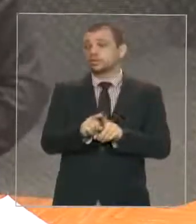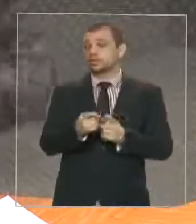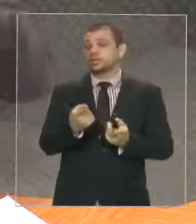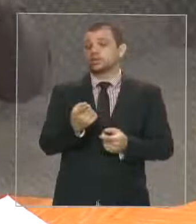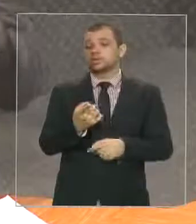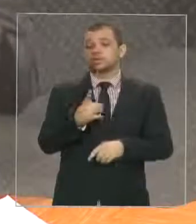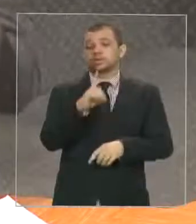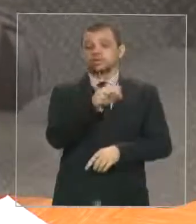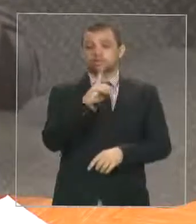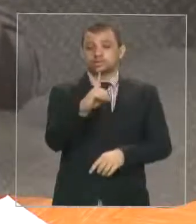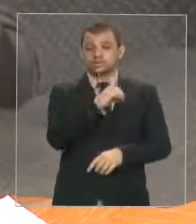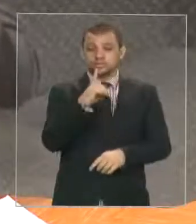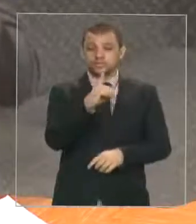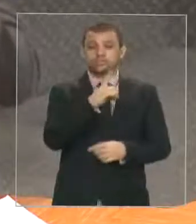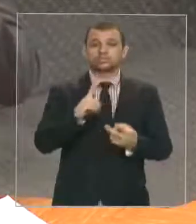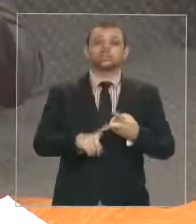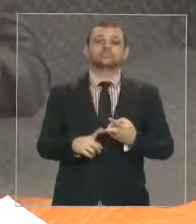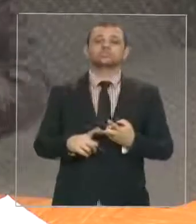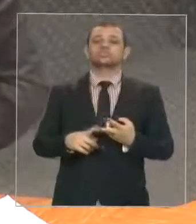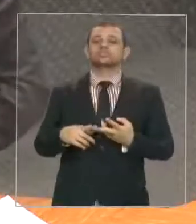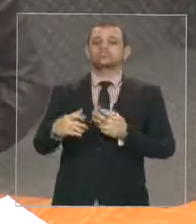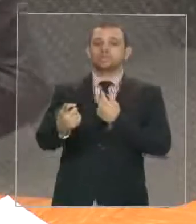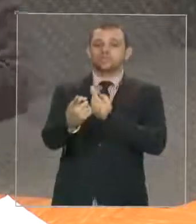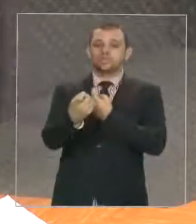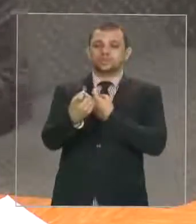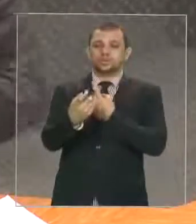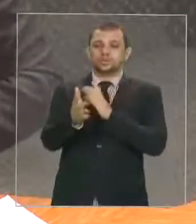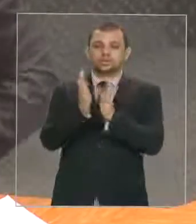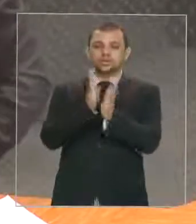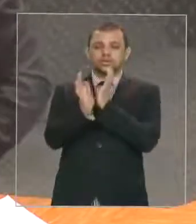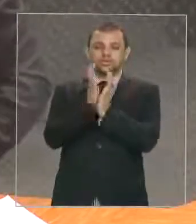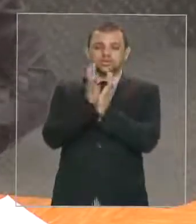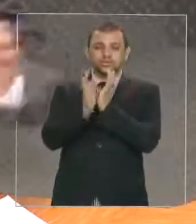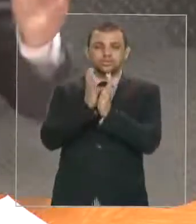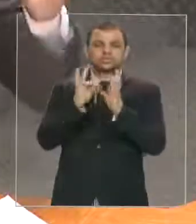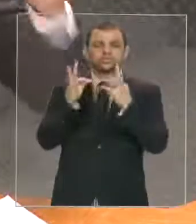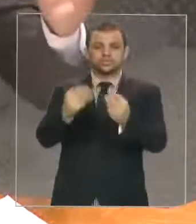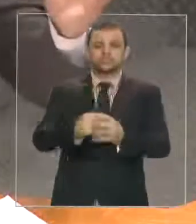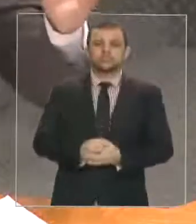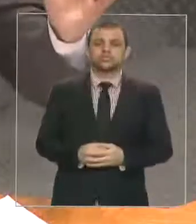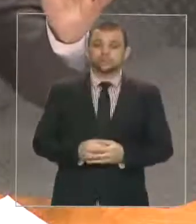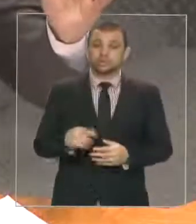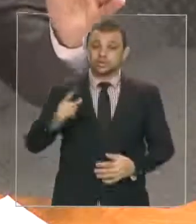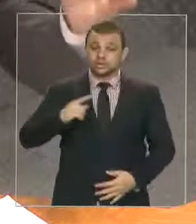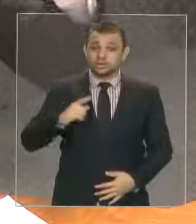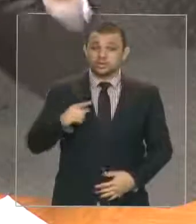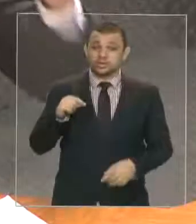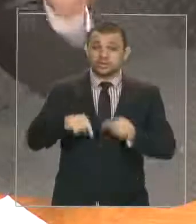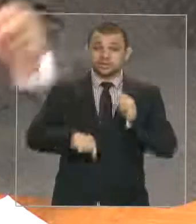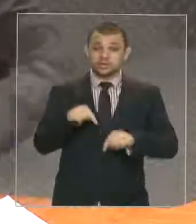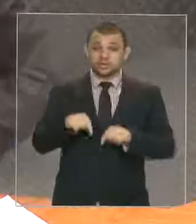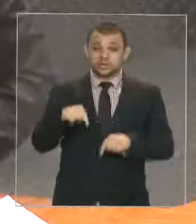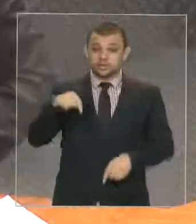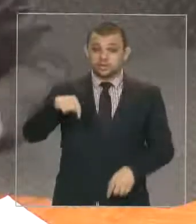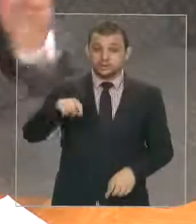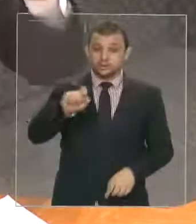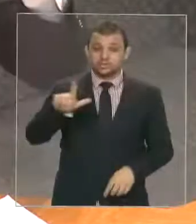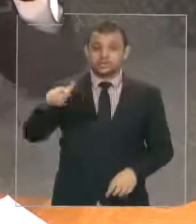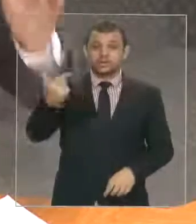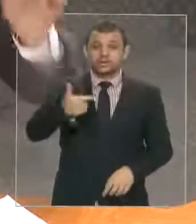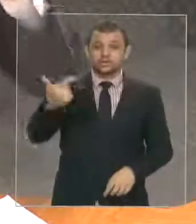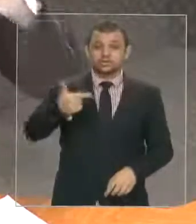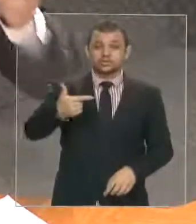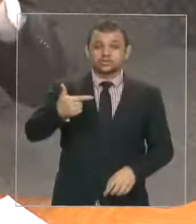desempregados. São Luís, a segunda capital que mais perdeu posto de emprego. E o que o prefeito faz? Nada faz.